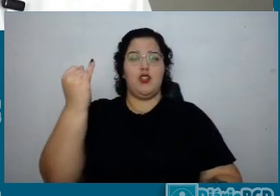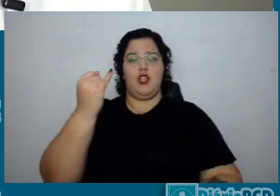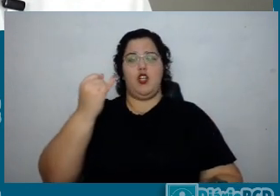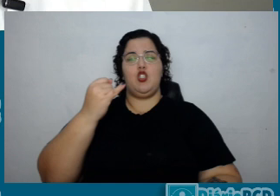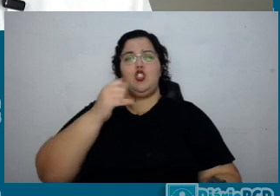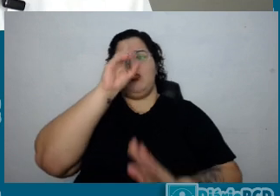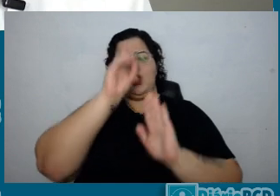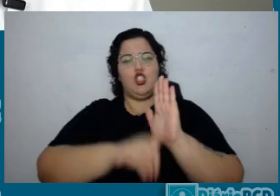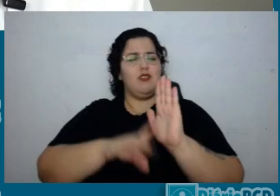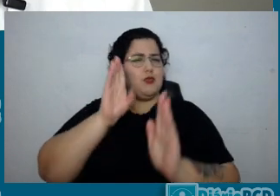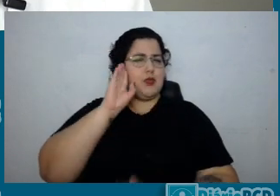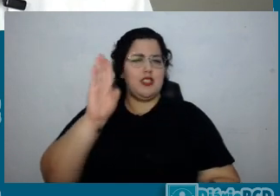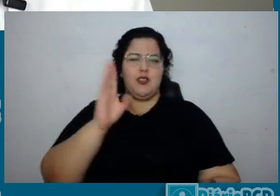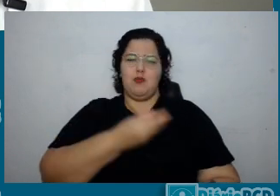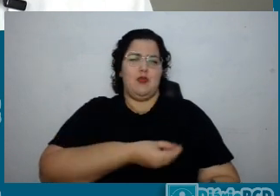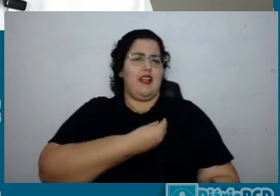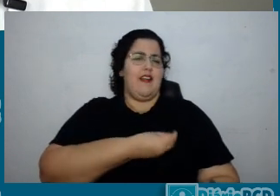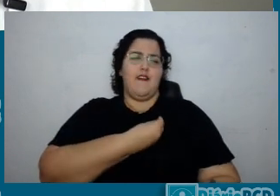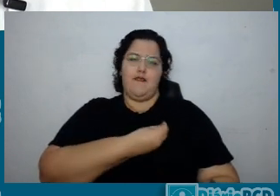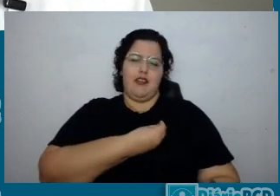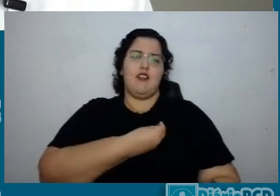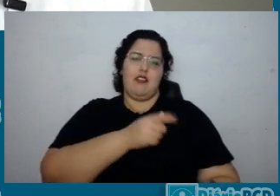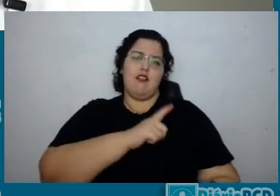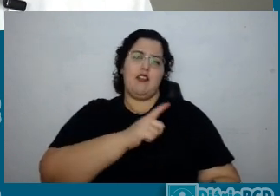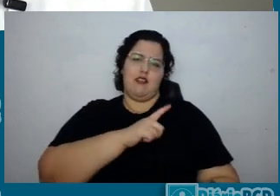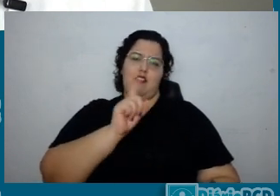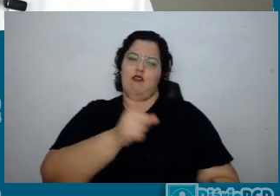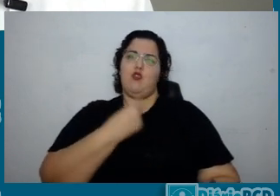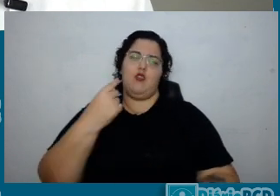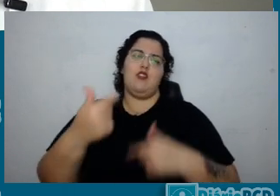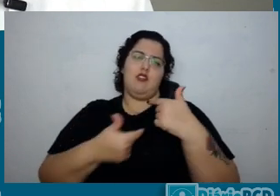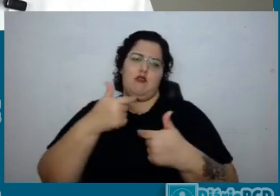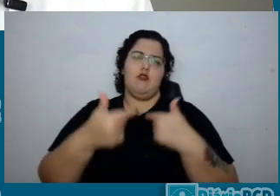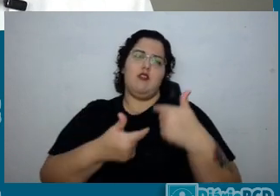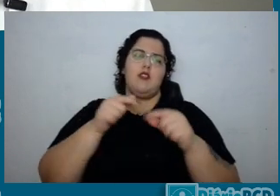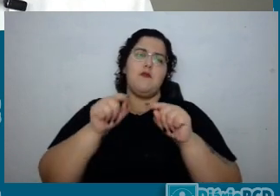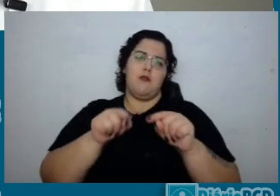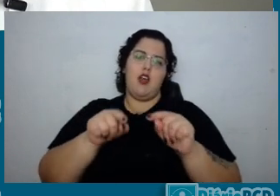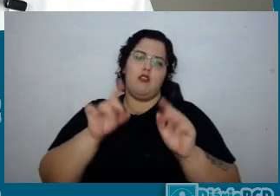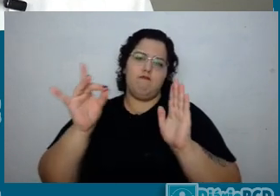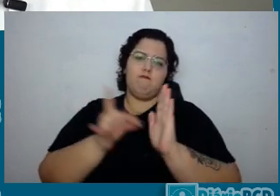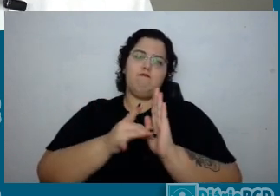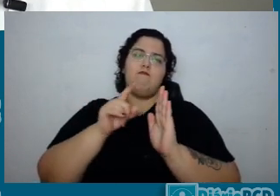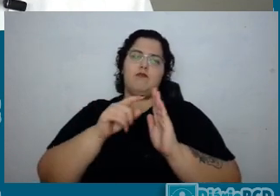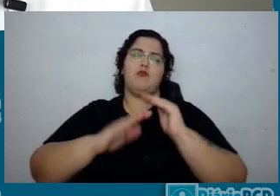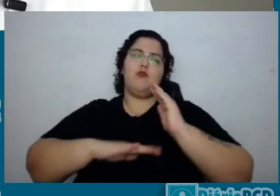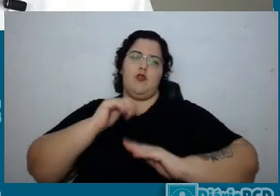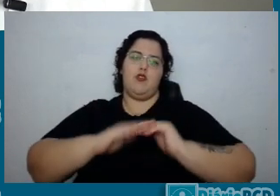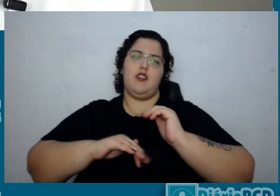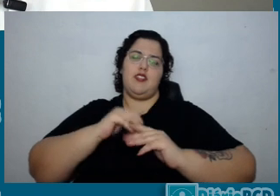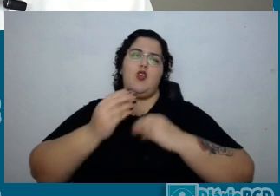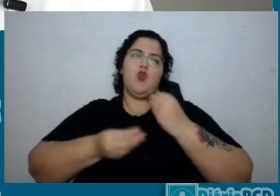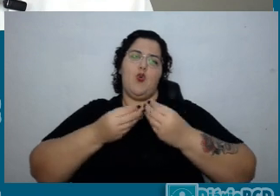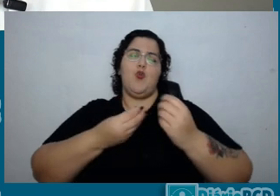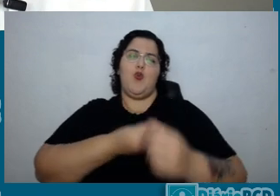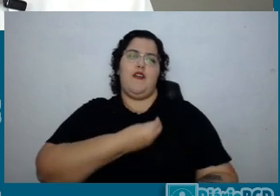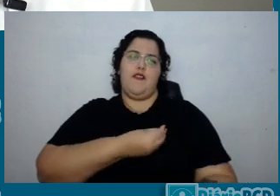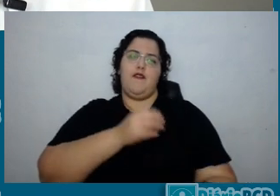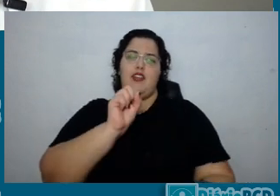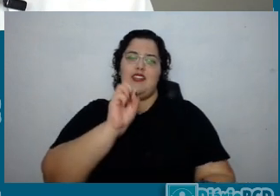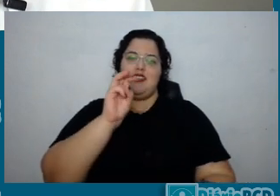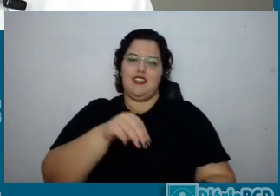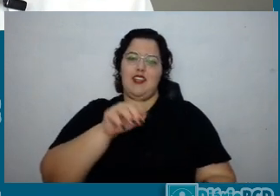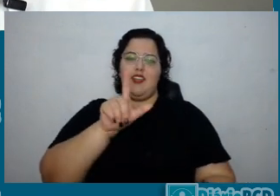para o exercício dos direitos mais fundamentais que a gente tem trabalhado nessa, né, na construção aí do Viver Sem